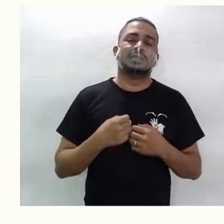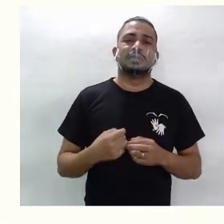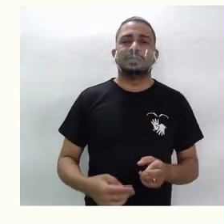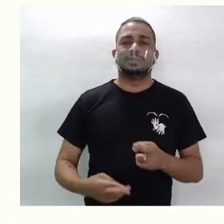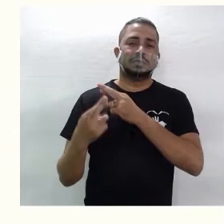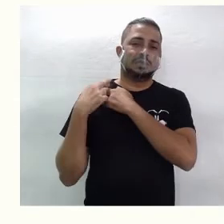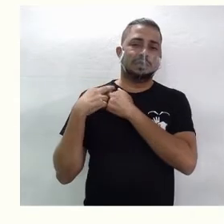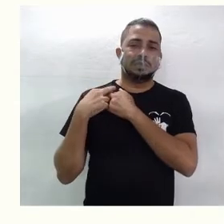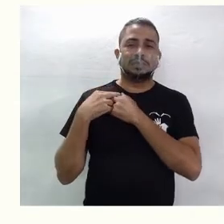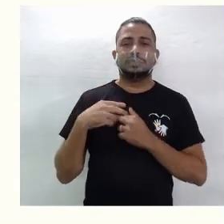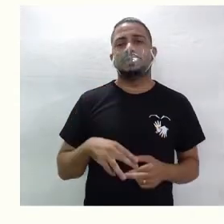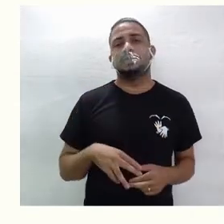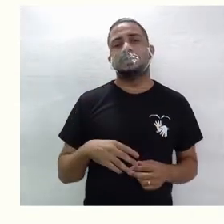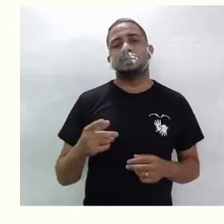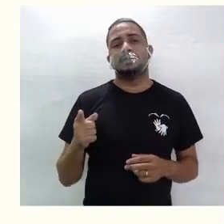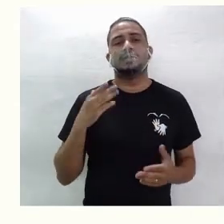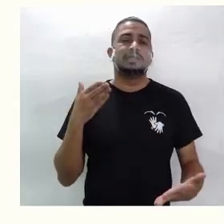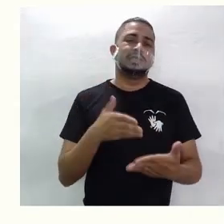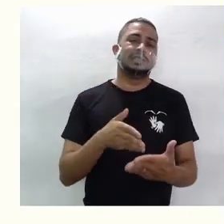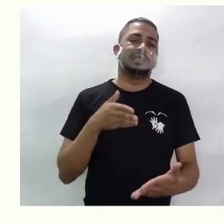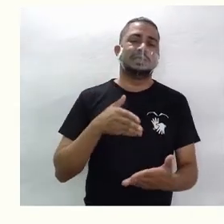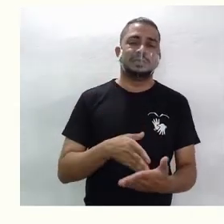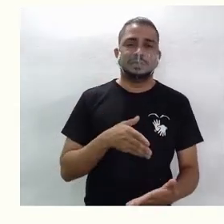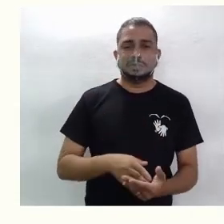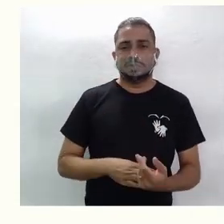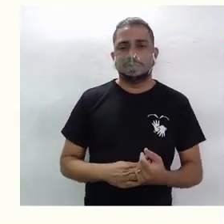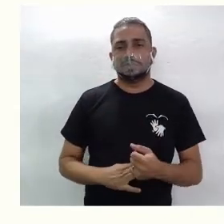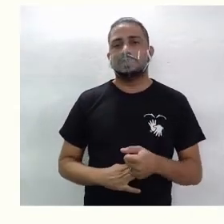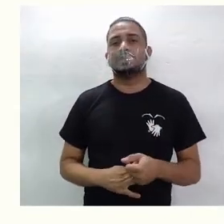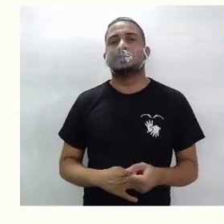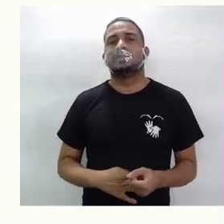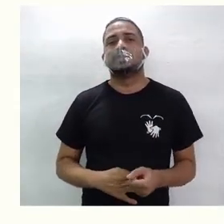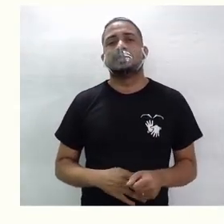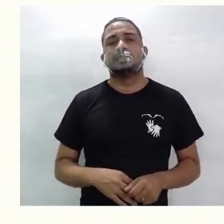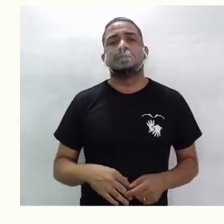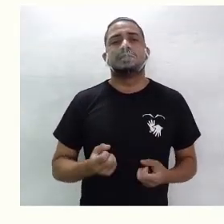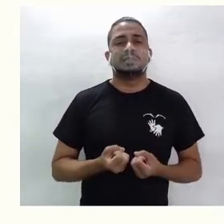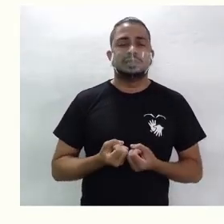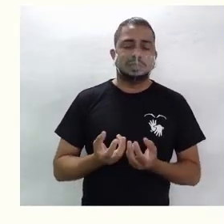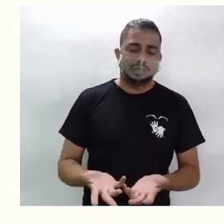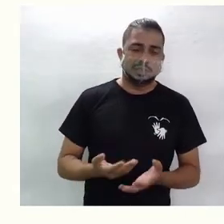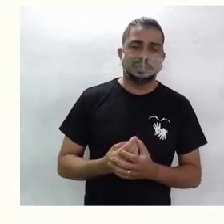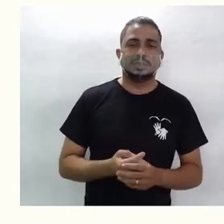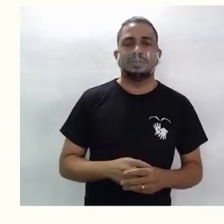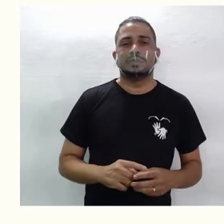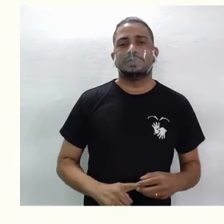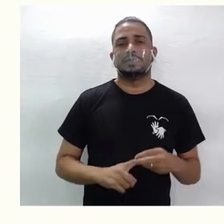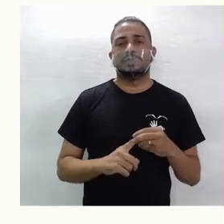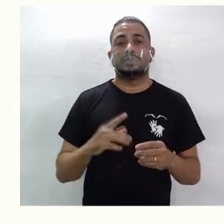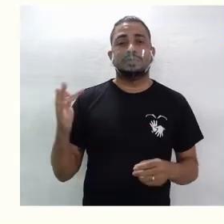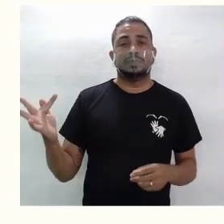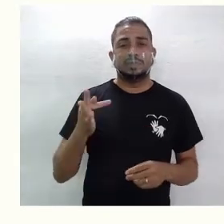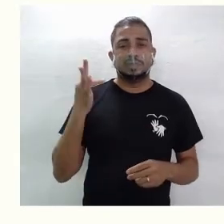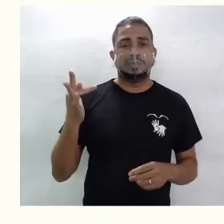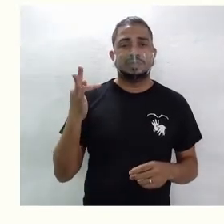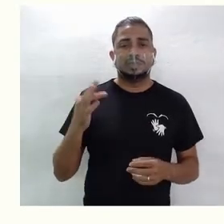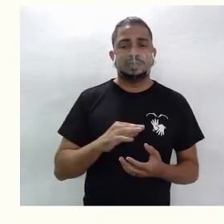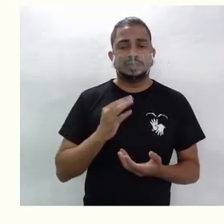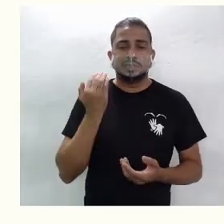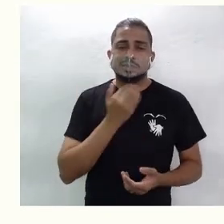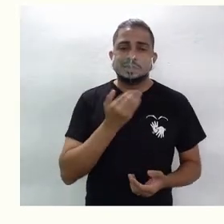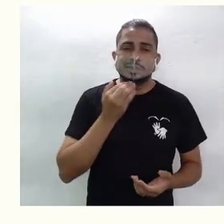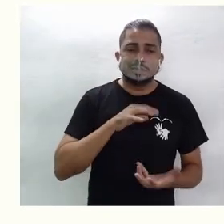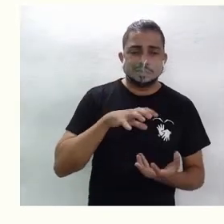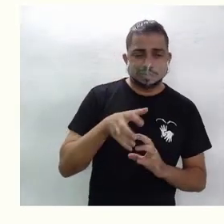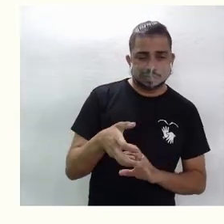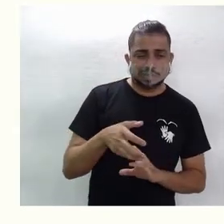cartográfica na qual os limites aqui dados pela unidade da federação são